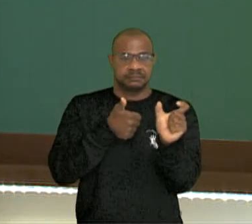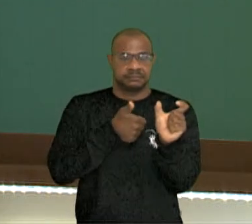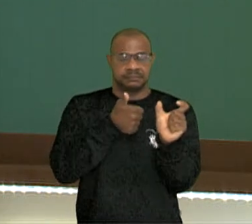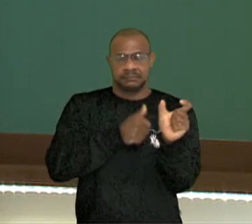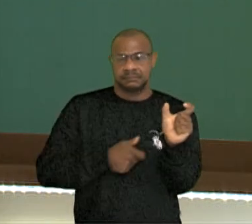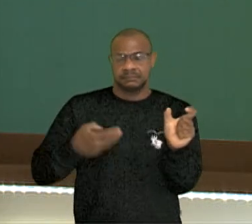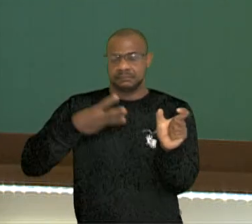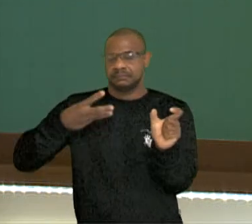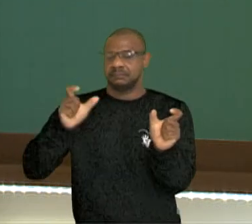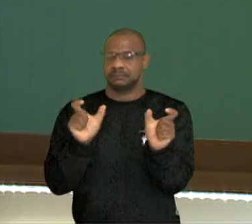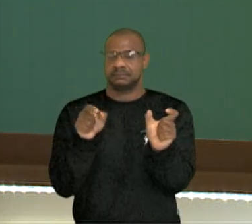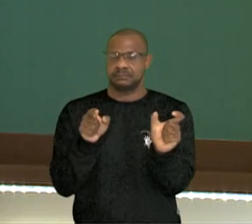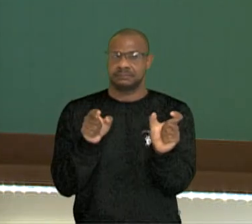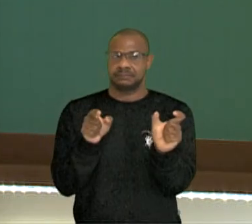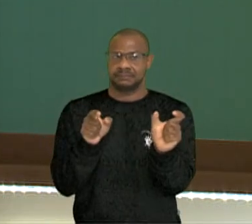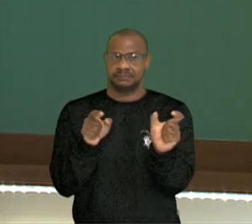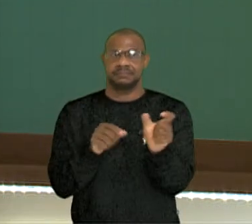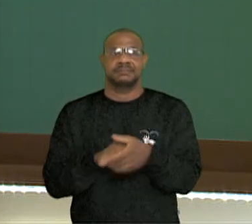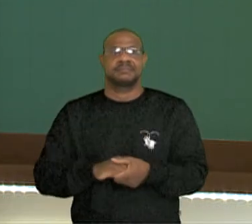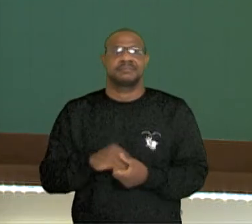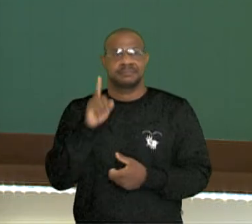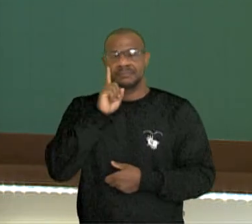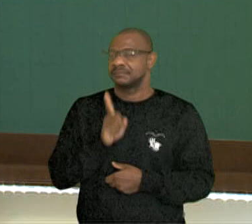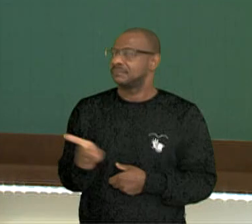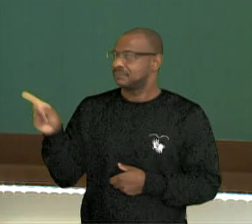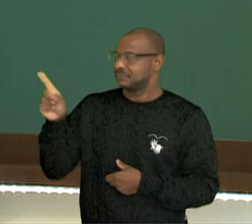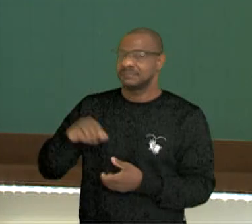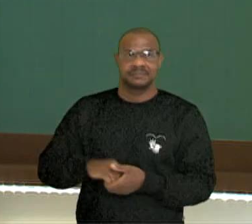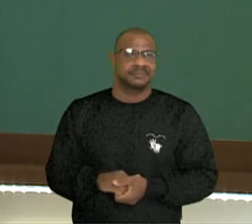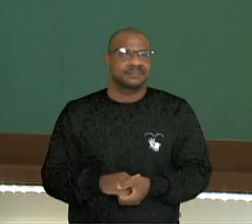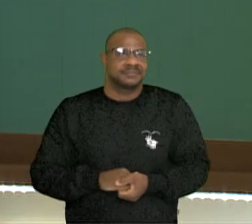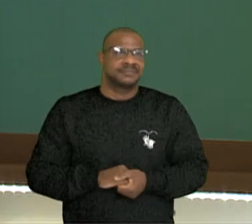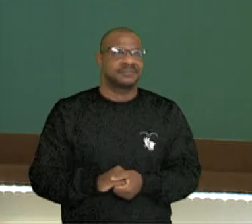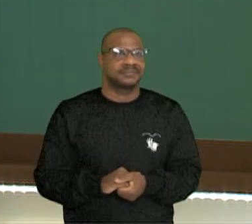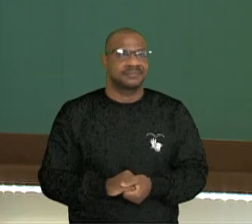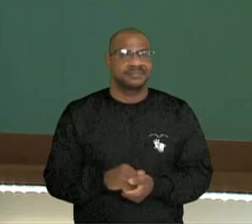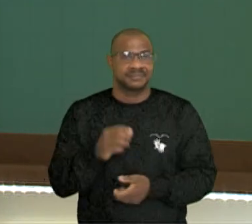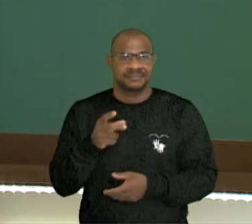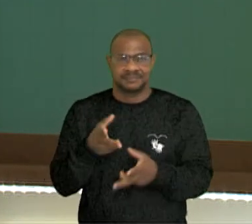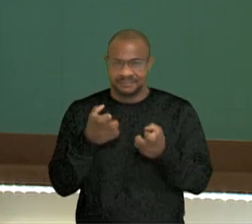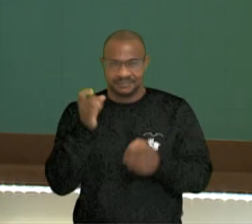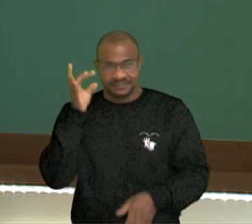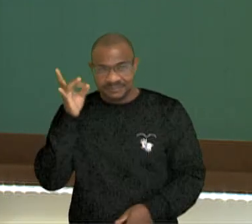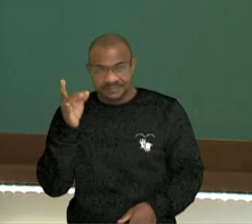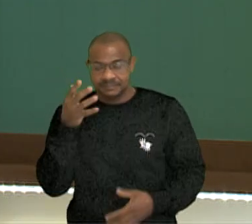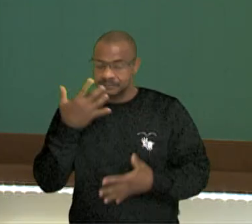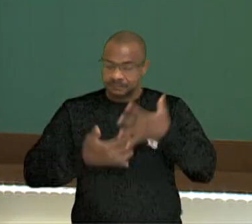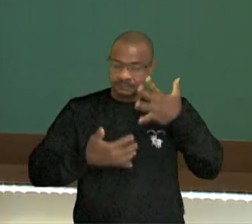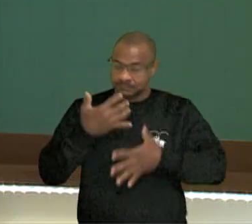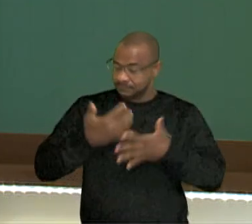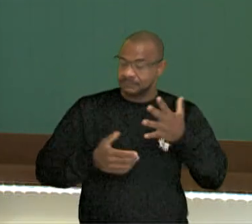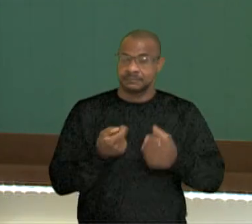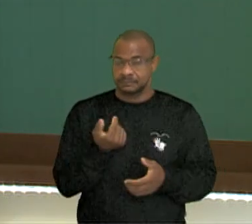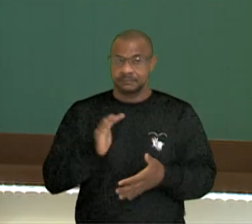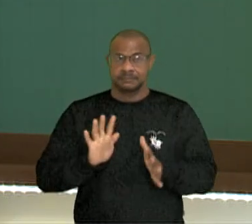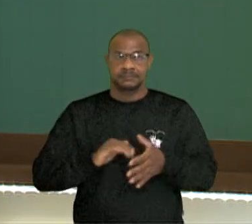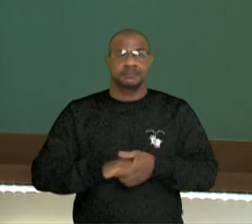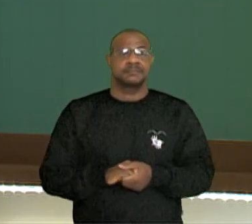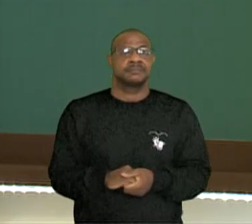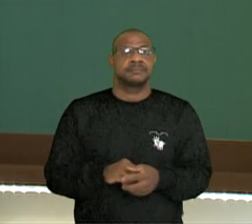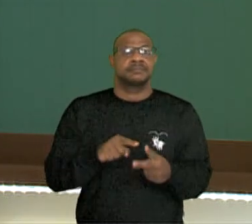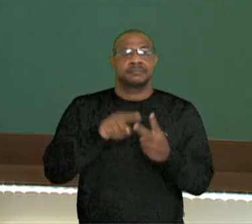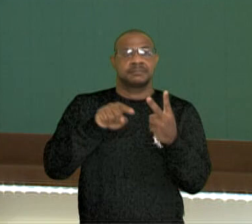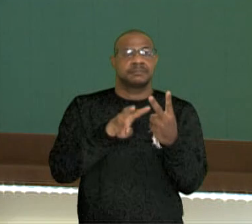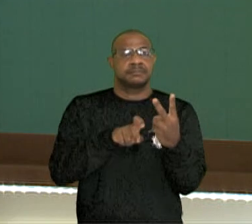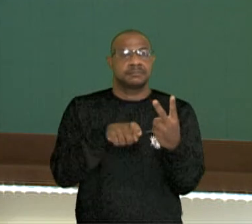x à quarta e o último é 1. Cuidado, porque quando parece fácil, é que a gente se complica, né? Então, x à